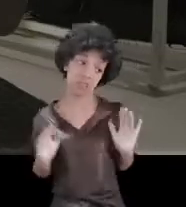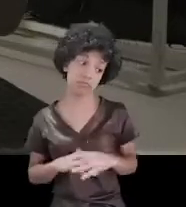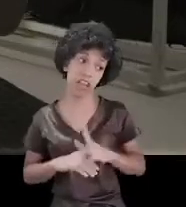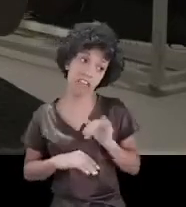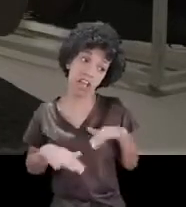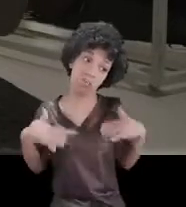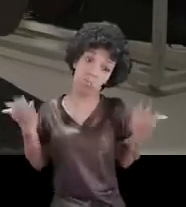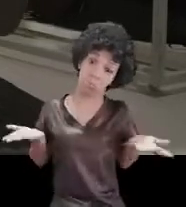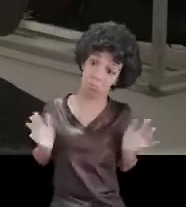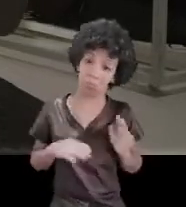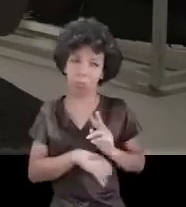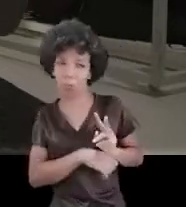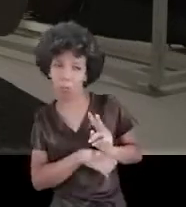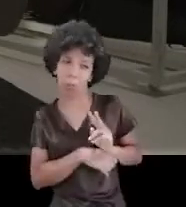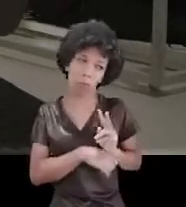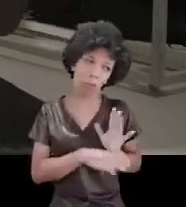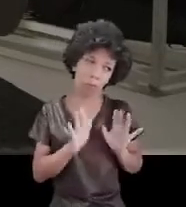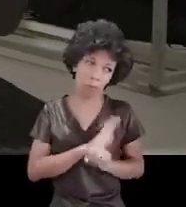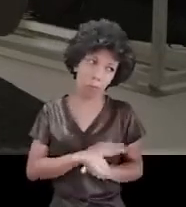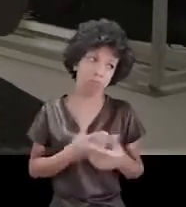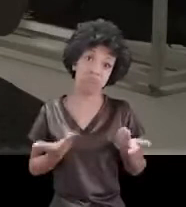vai que tem alguém ali esperando